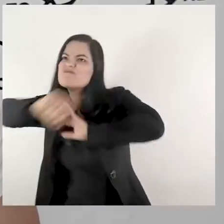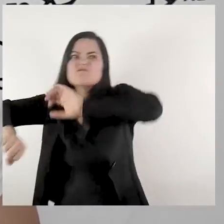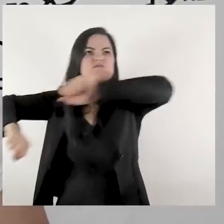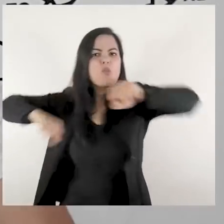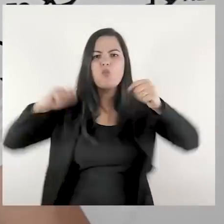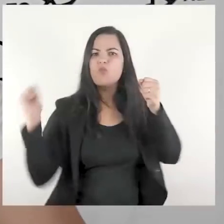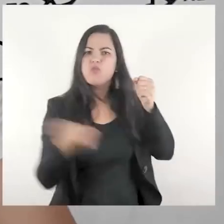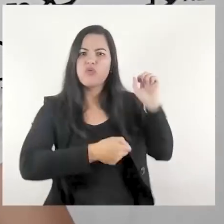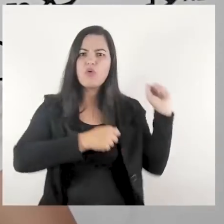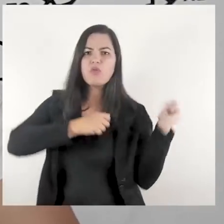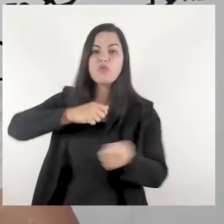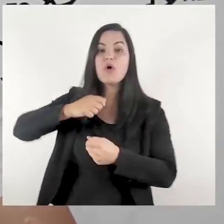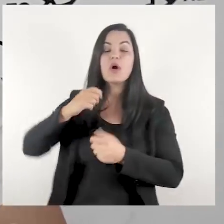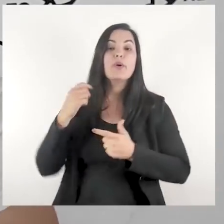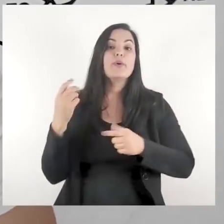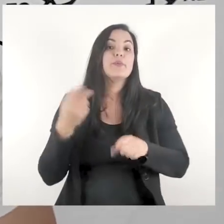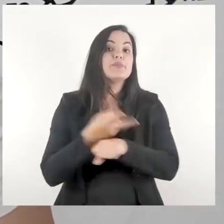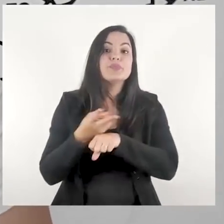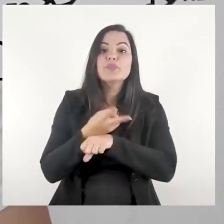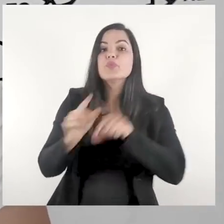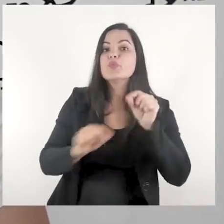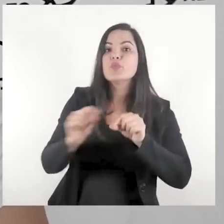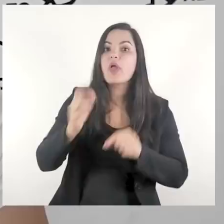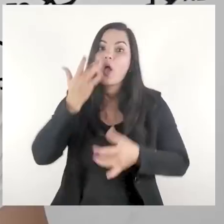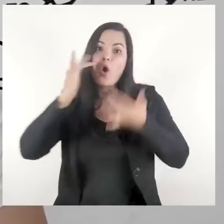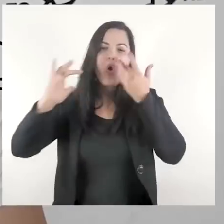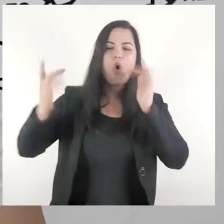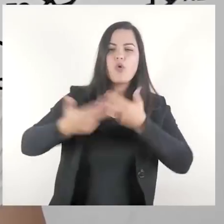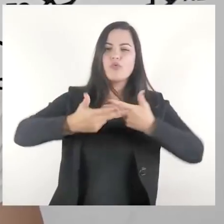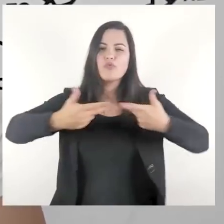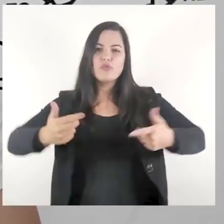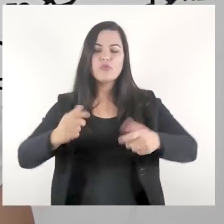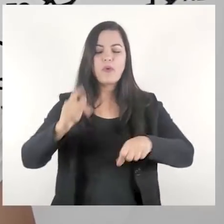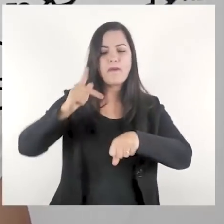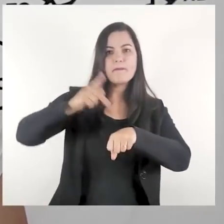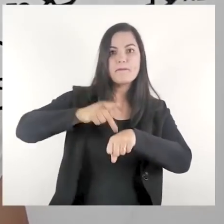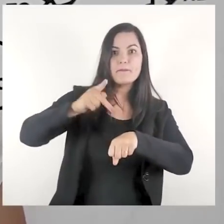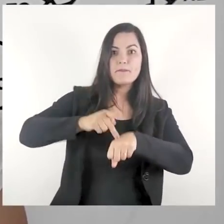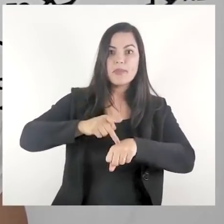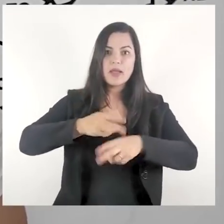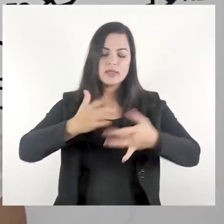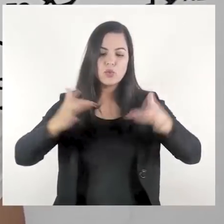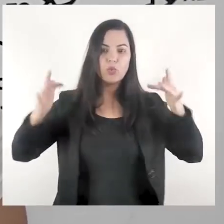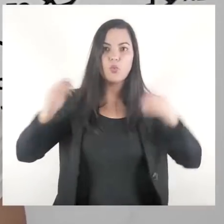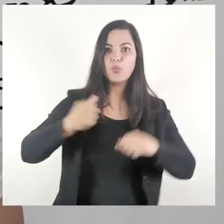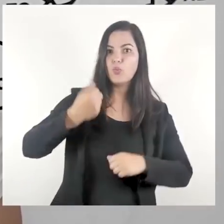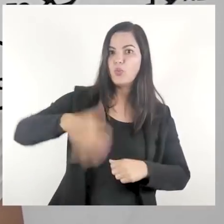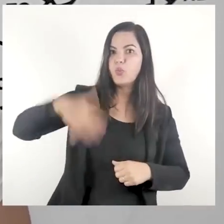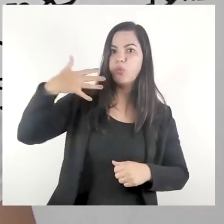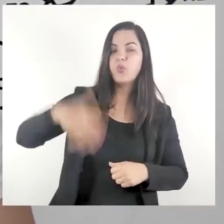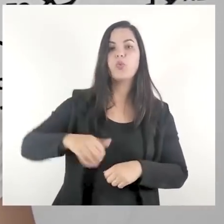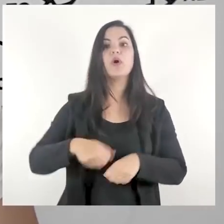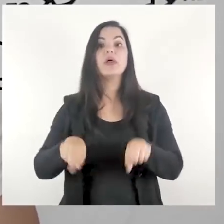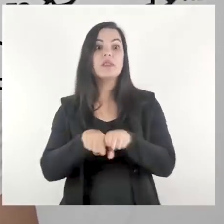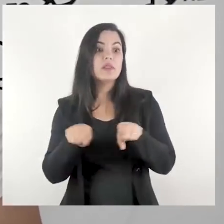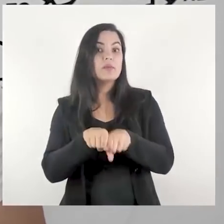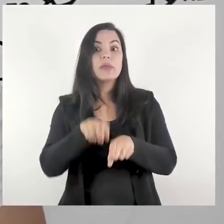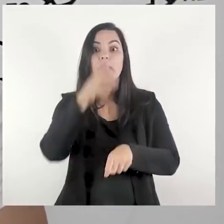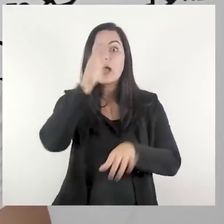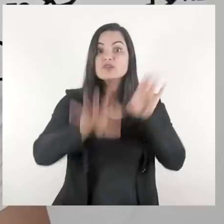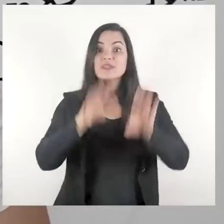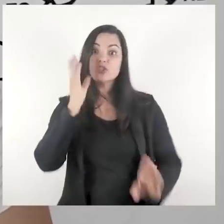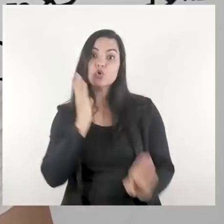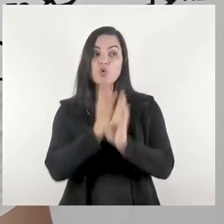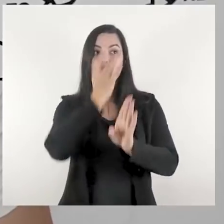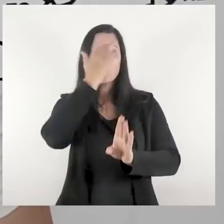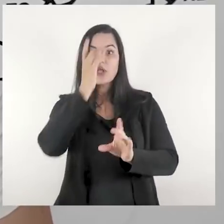riquezas, promovendo aí a ocupação de territórios, muitas vezes expulsando pessoas que já estavam